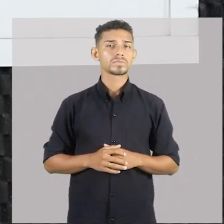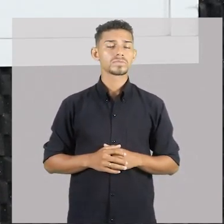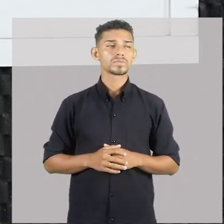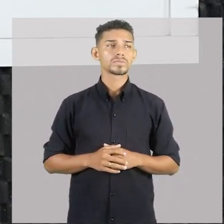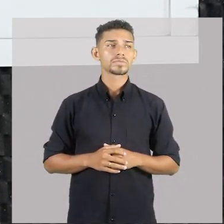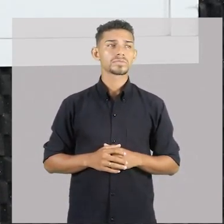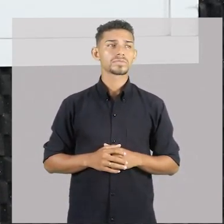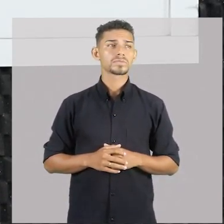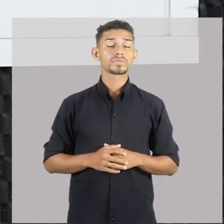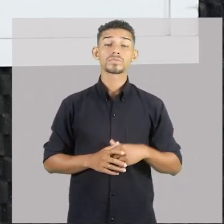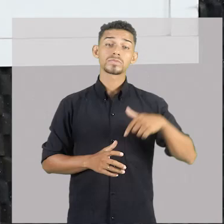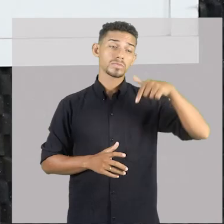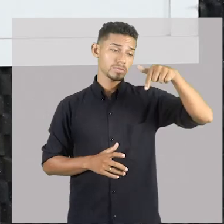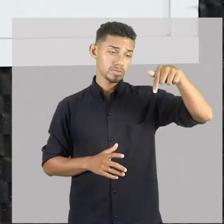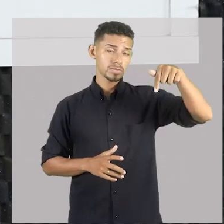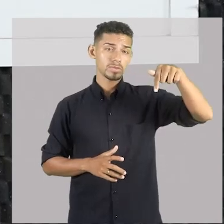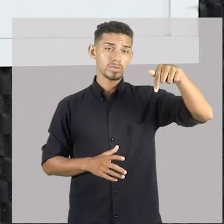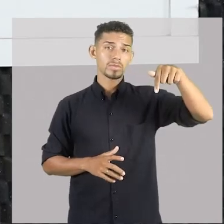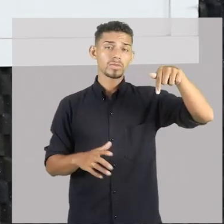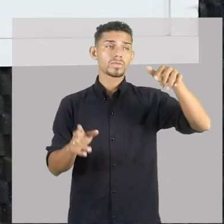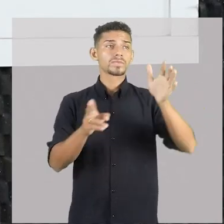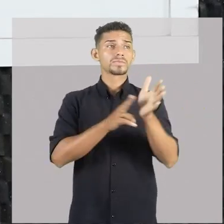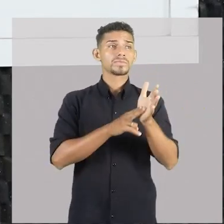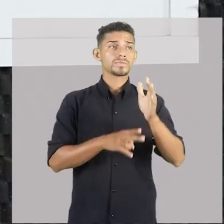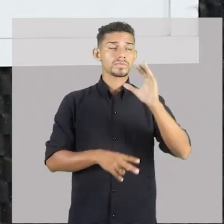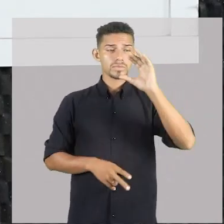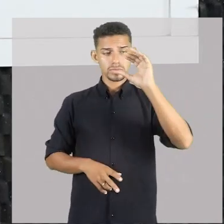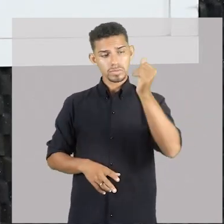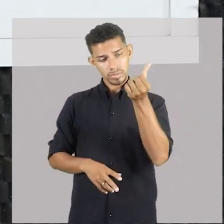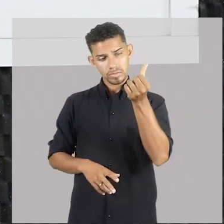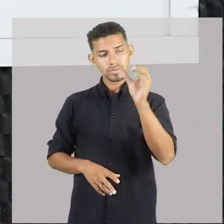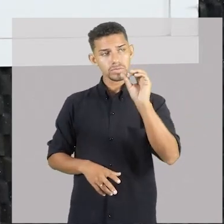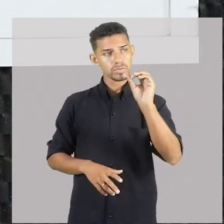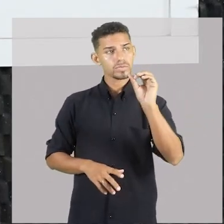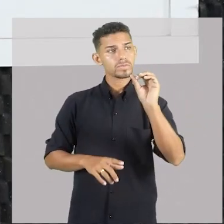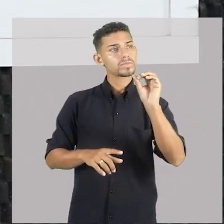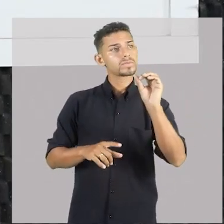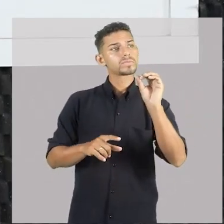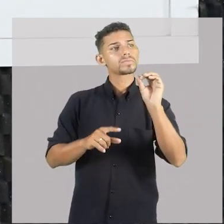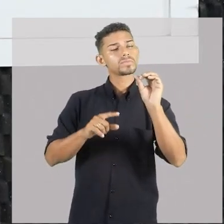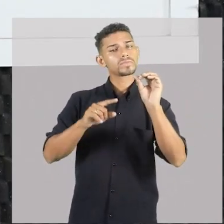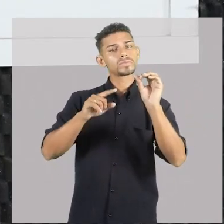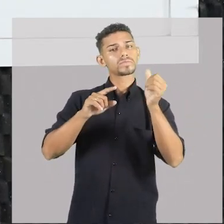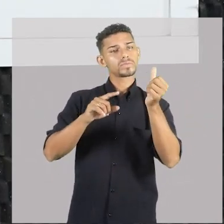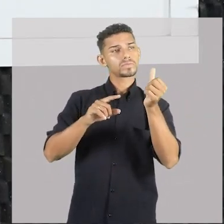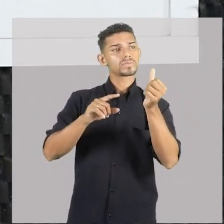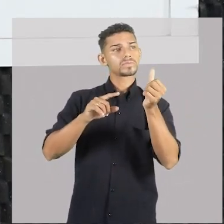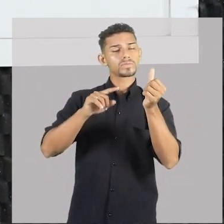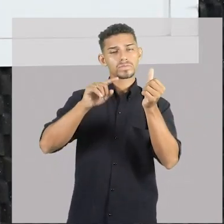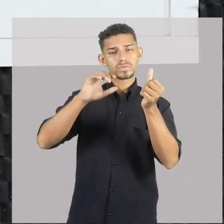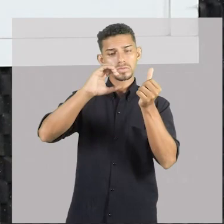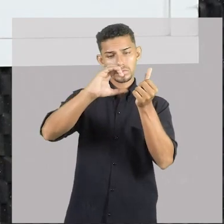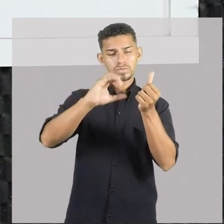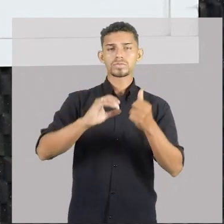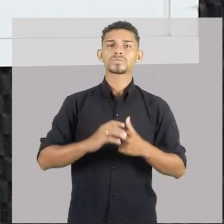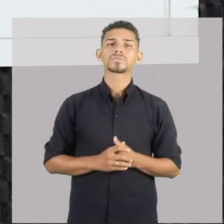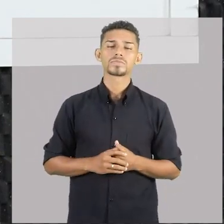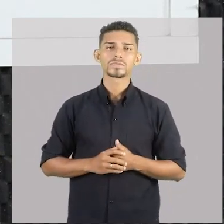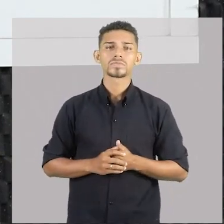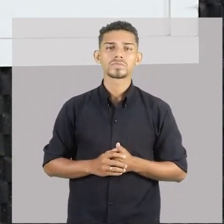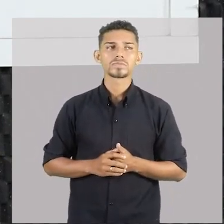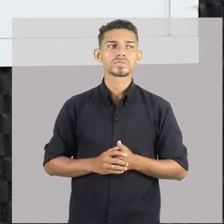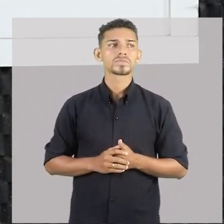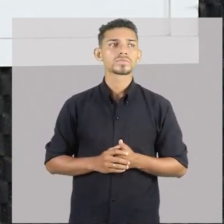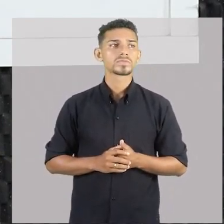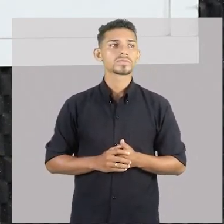a quantidade de carga vai ser, ó, 60 vezes 0,1 é igual a 6 coulombs,